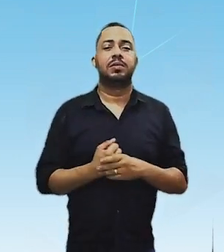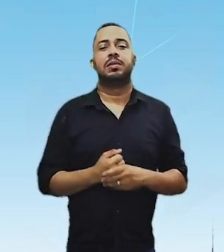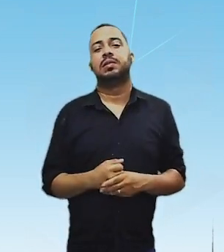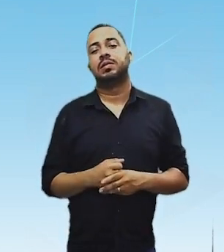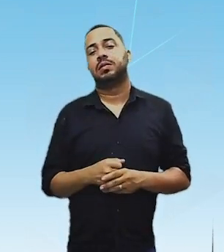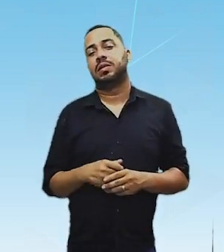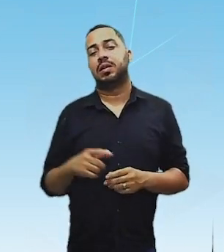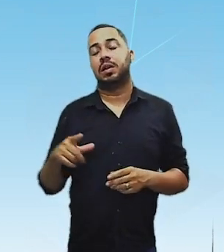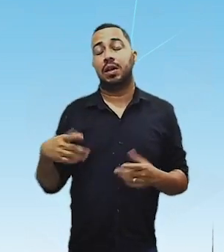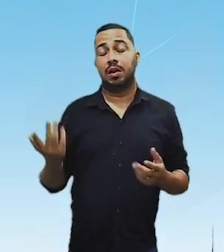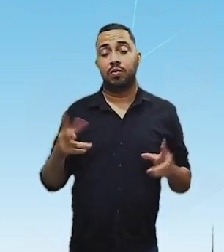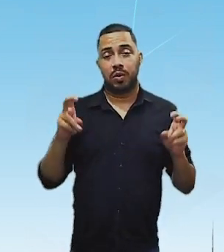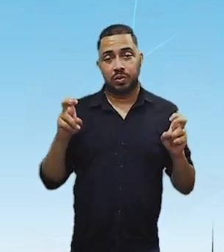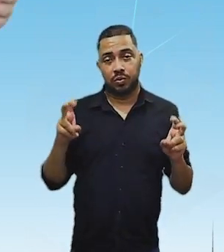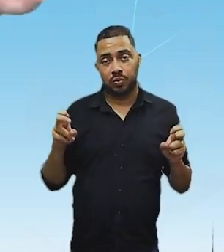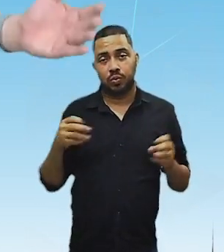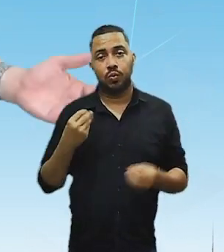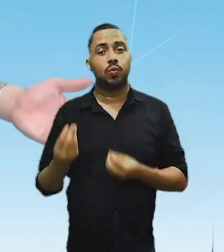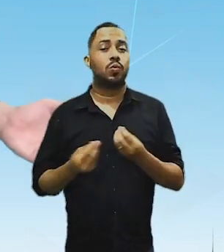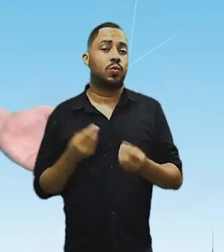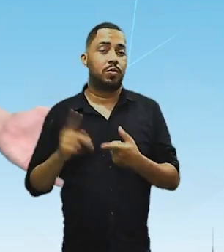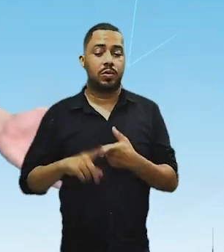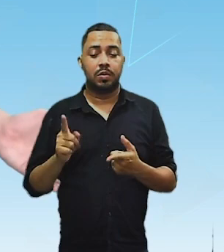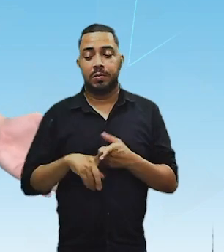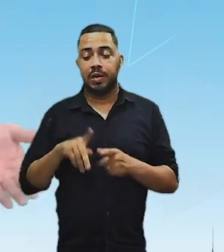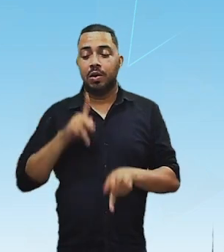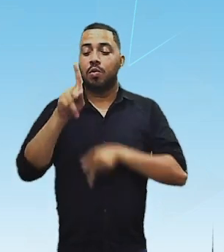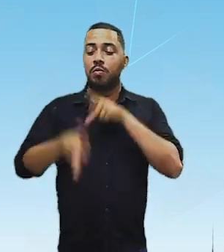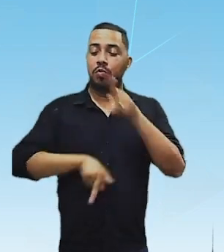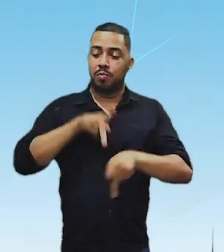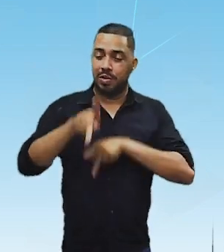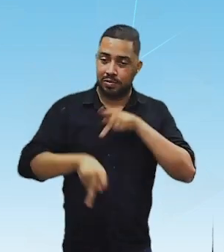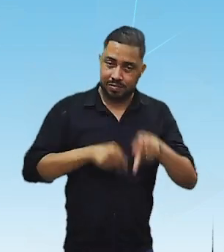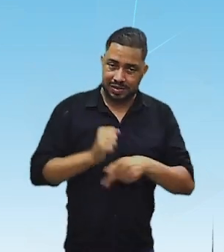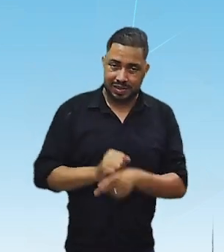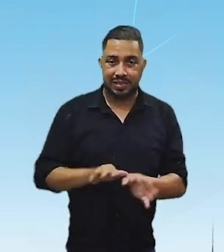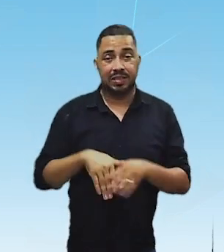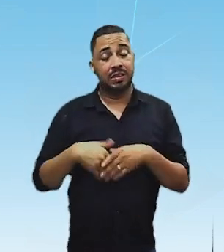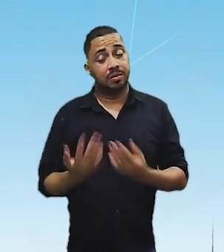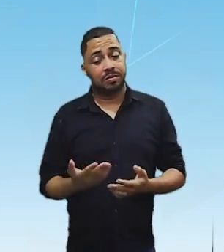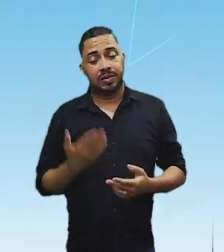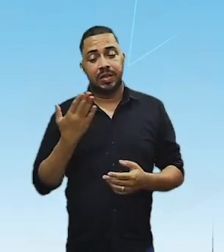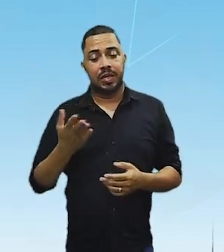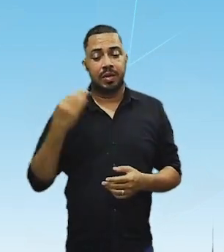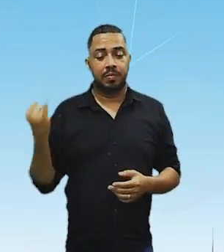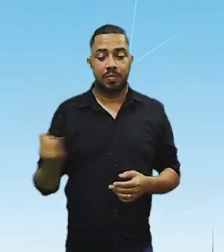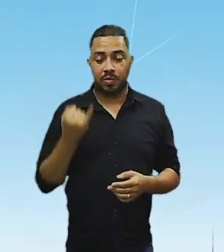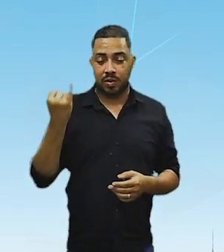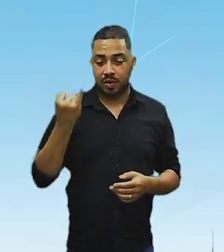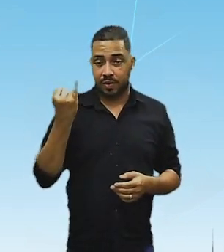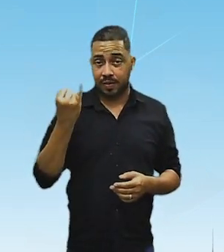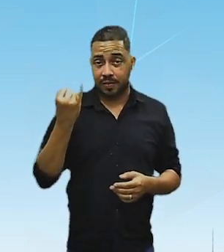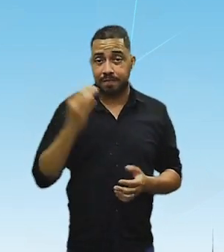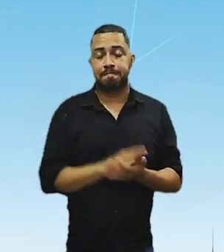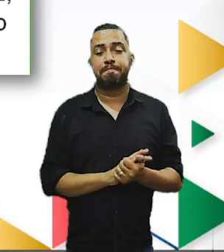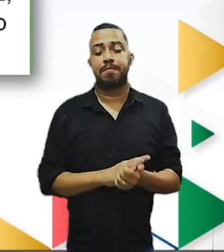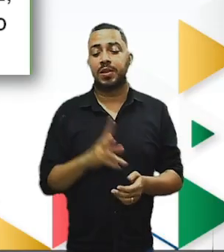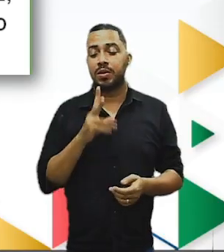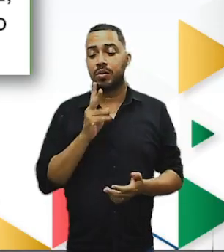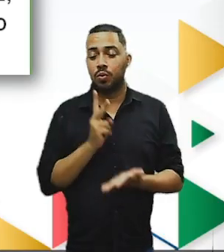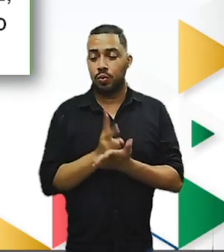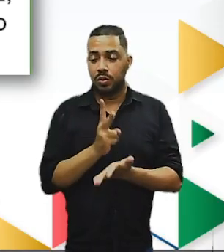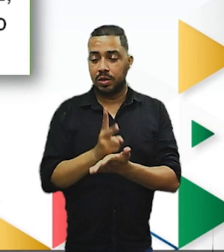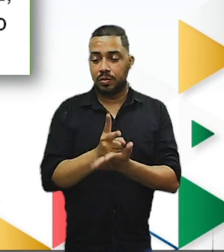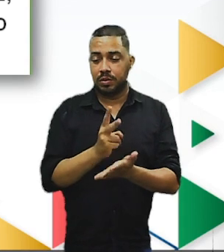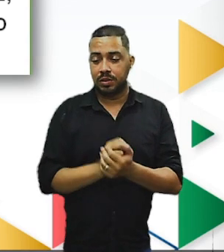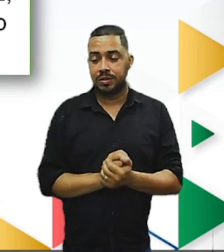tanto ao assunto quanto ao público, certo? Então, nesse caso, é importante. E continuando, vejam só,